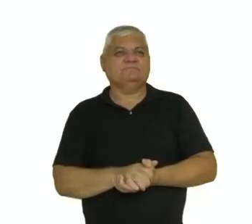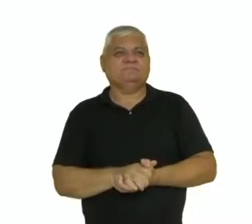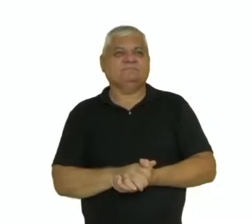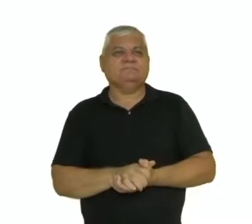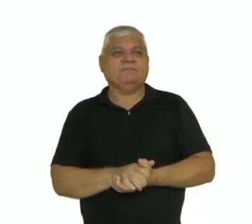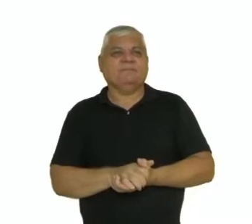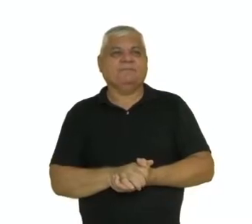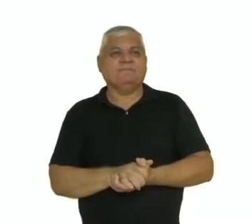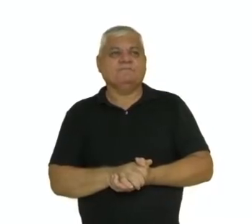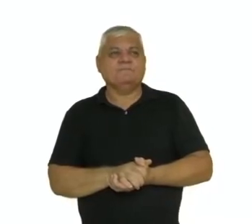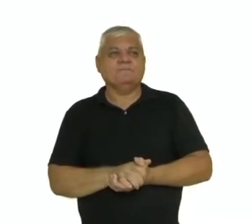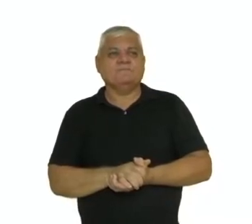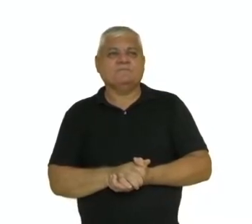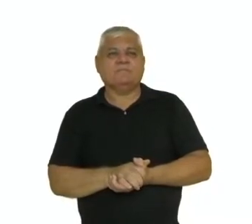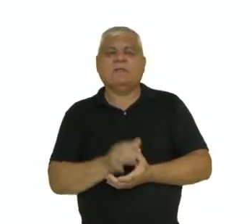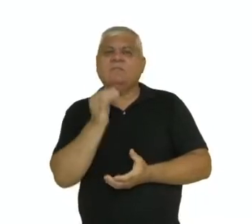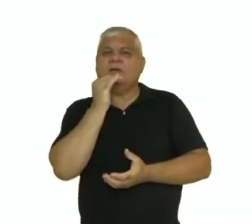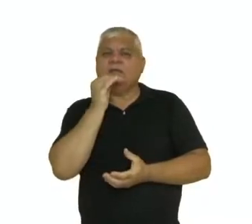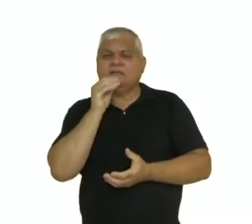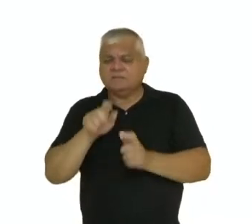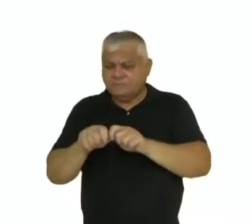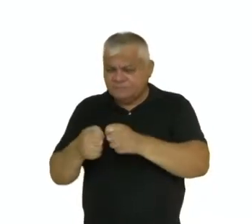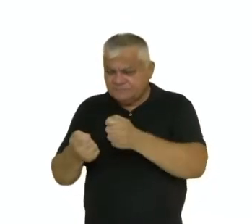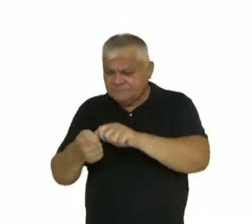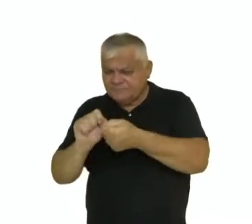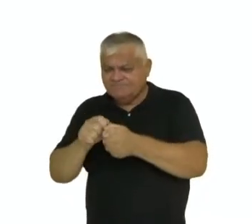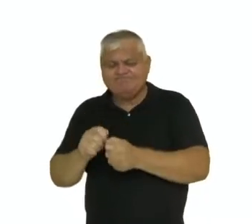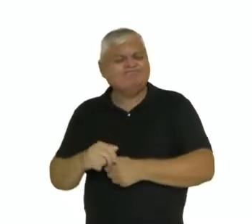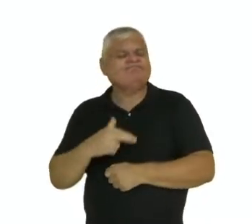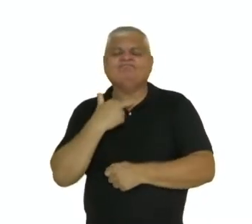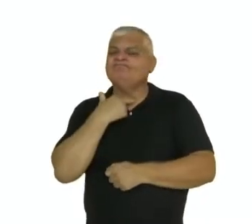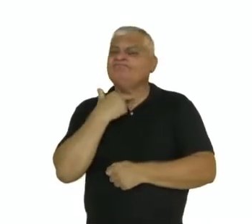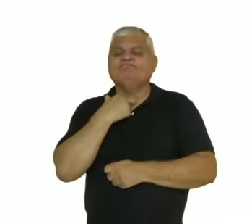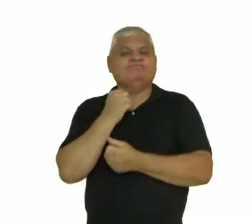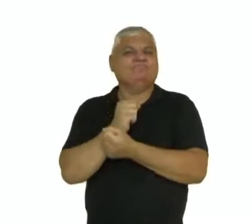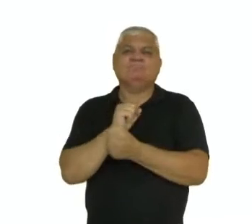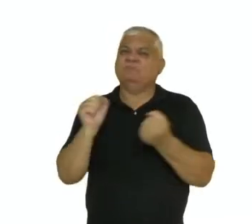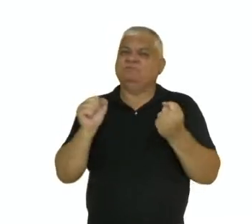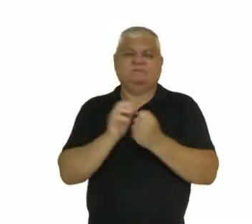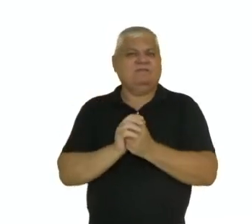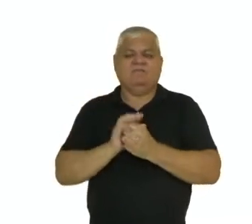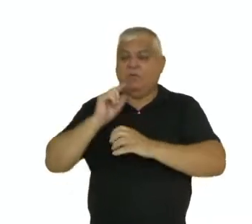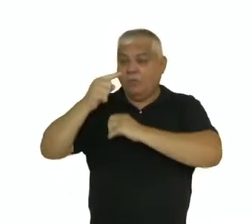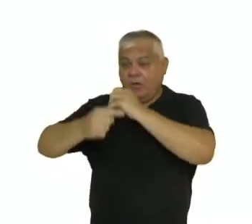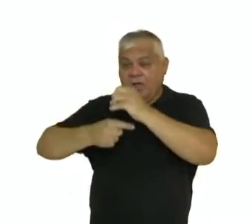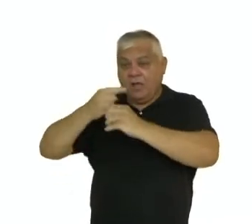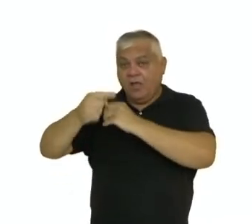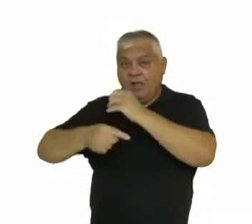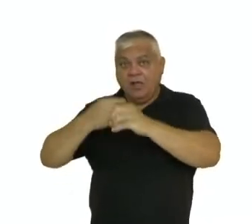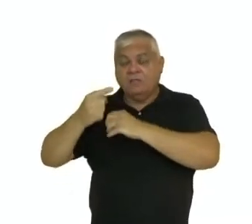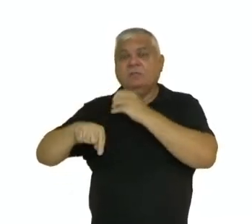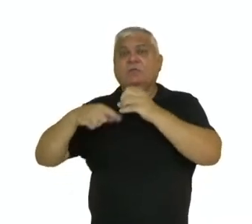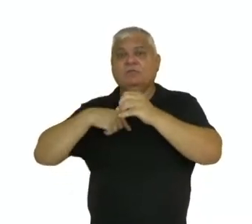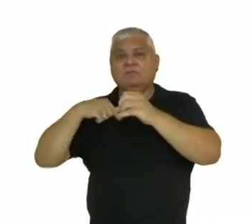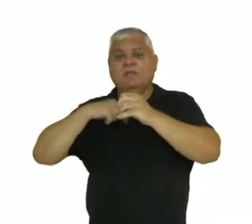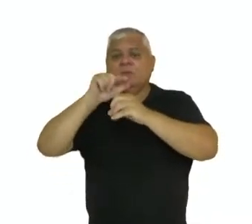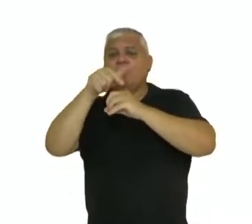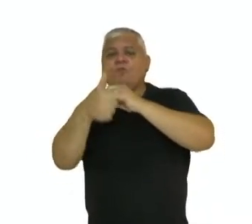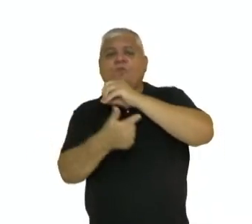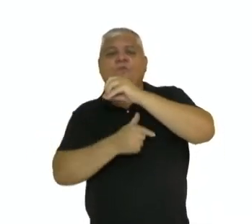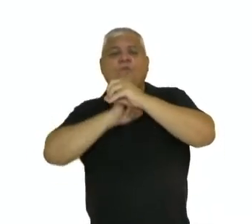Até chegar a uma porção indivisível. E ainda seriam formados por átomos vazios e vácuos que